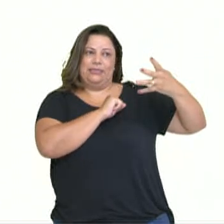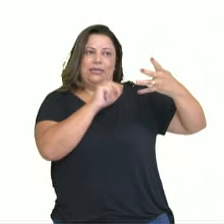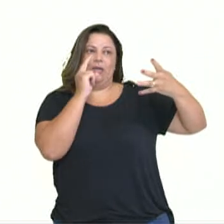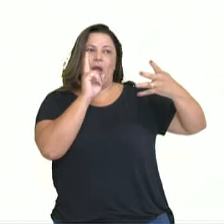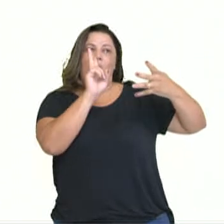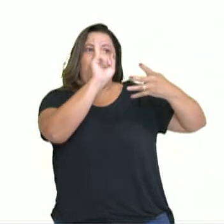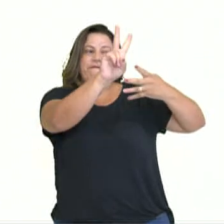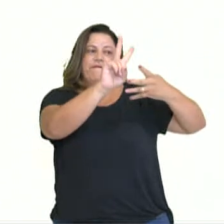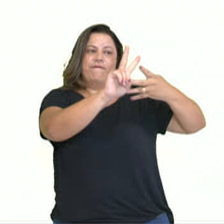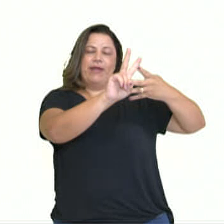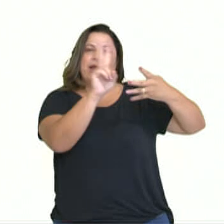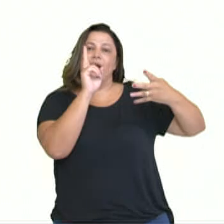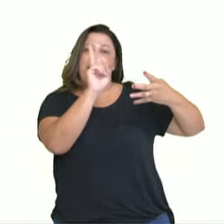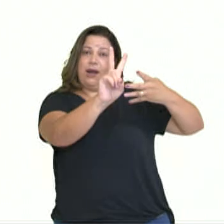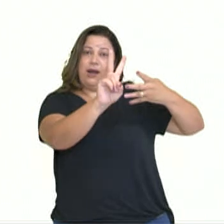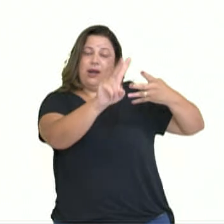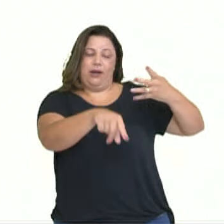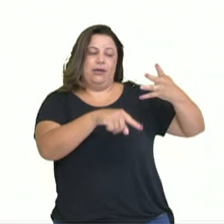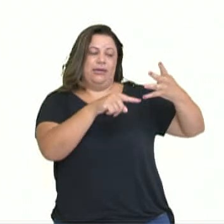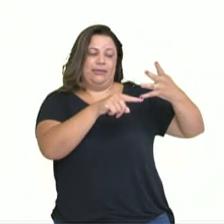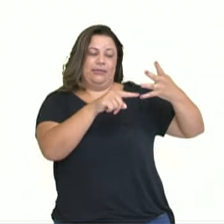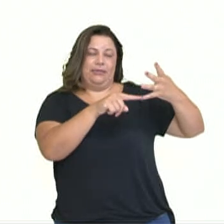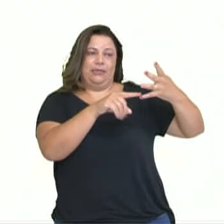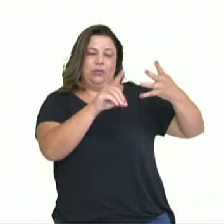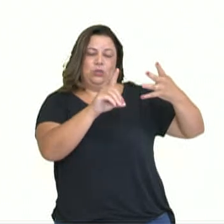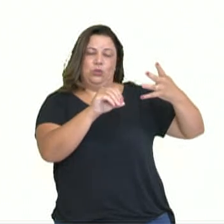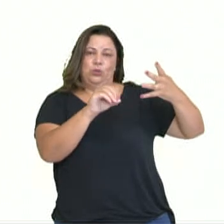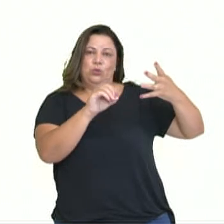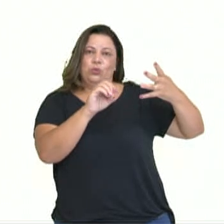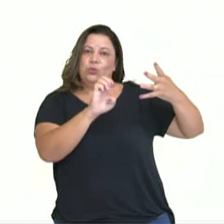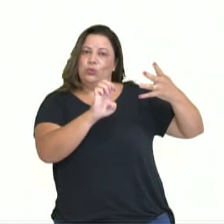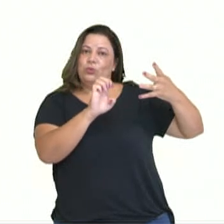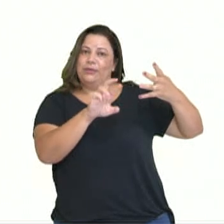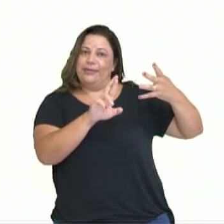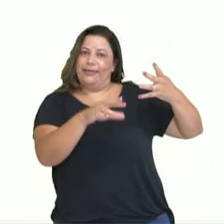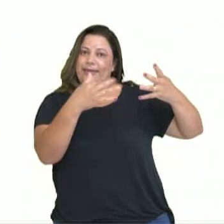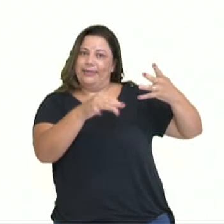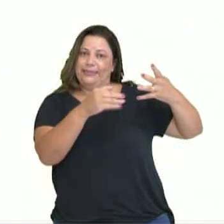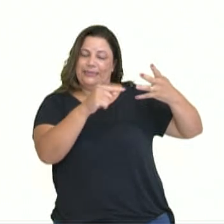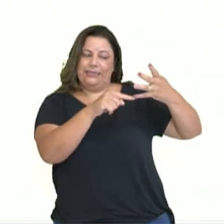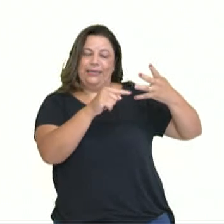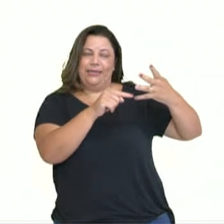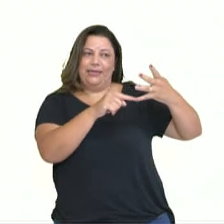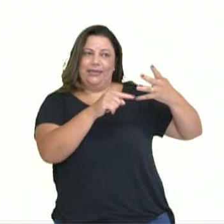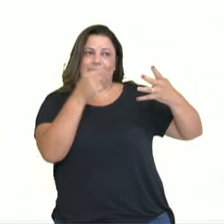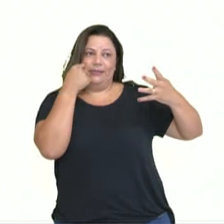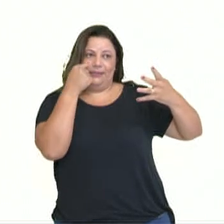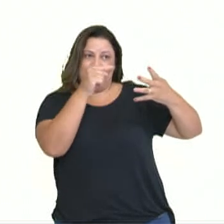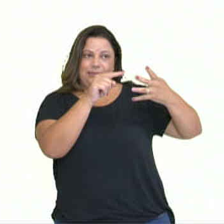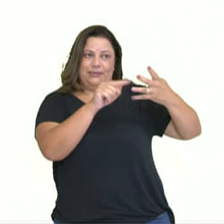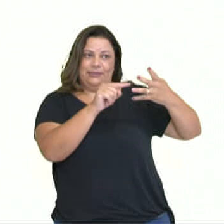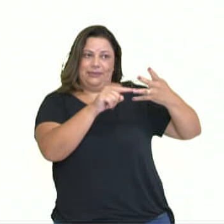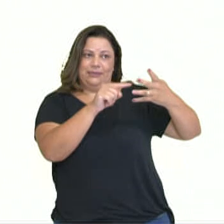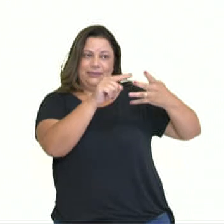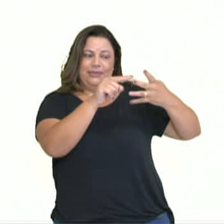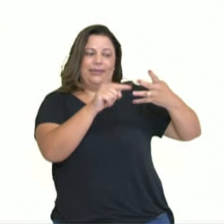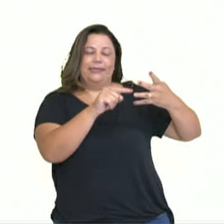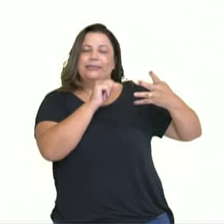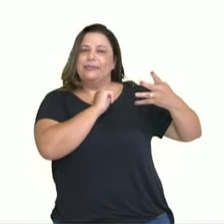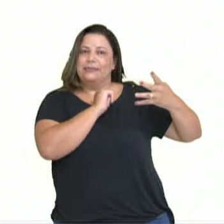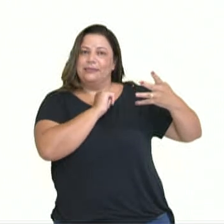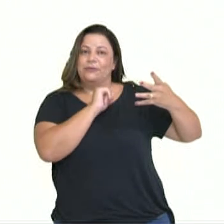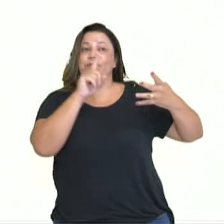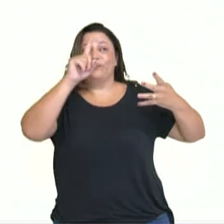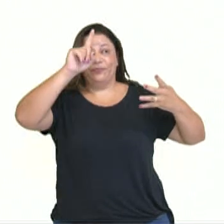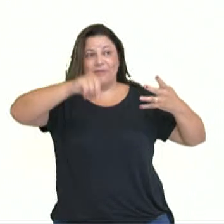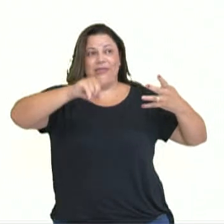rima com doer, e sente, que rima com descontente, ok? Então, aqui nós chamamos de